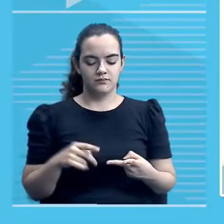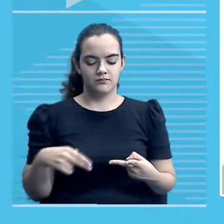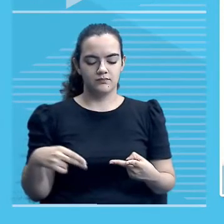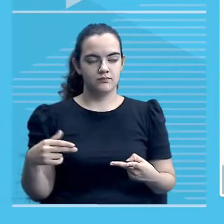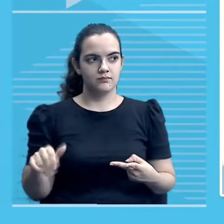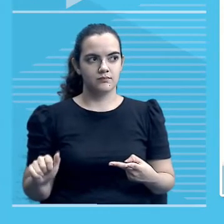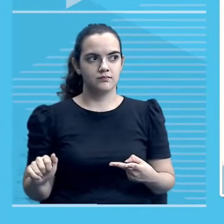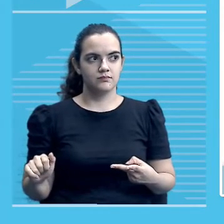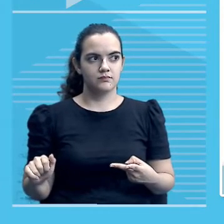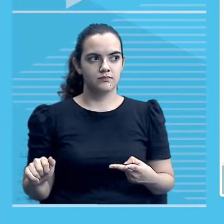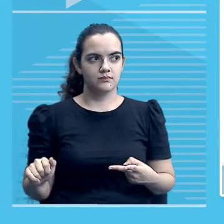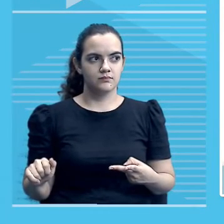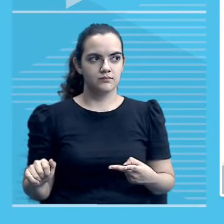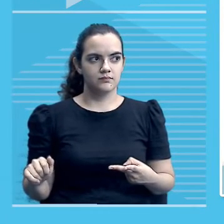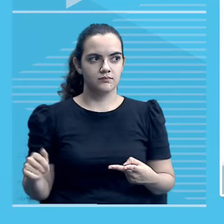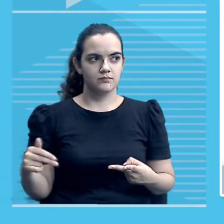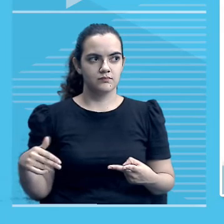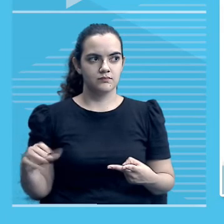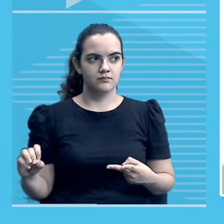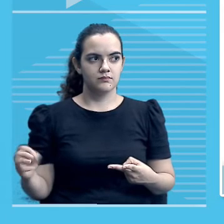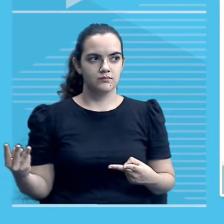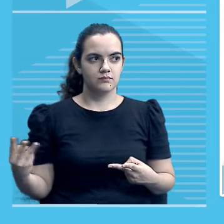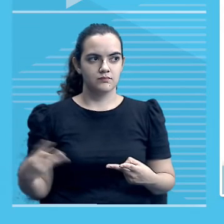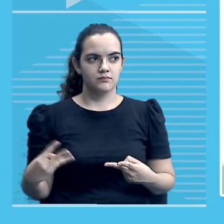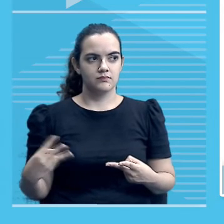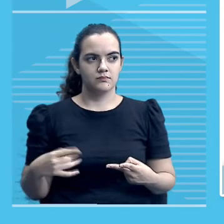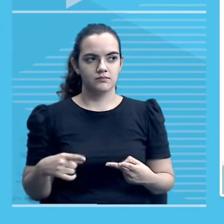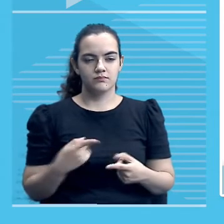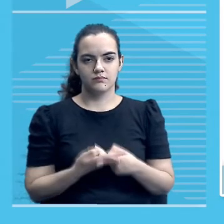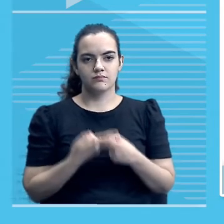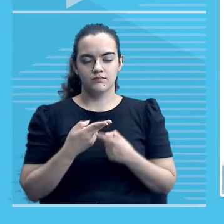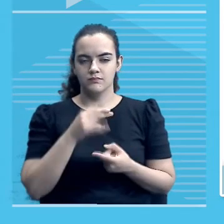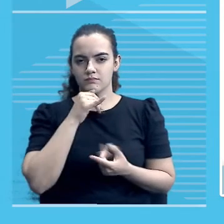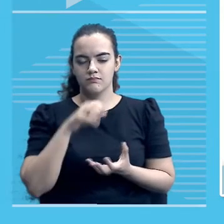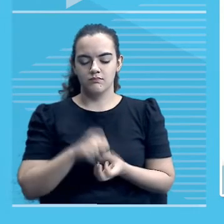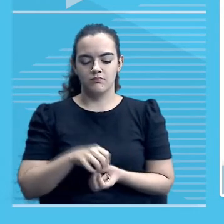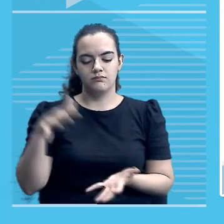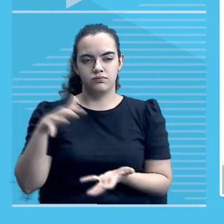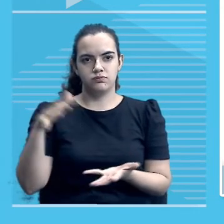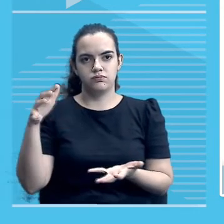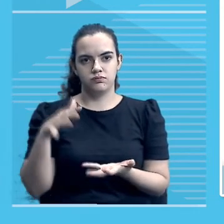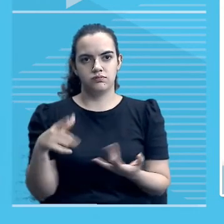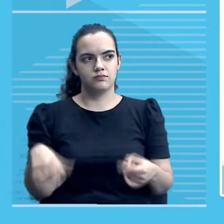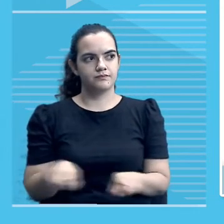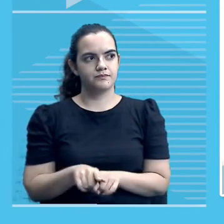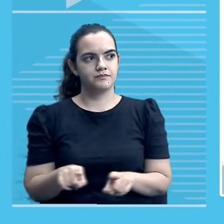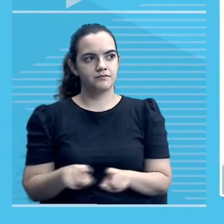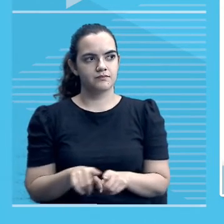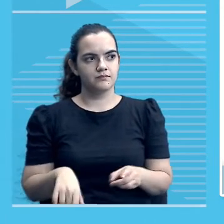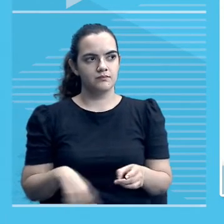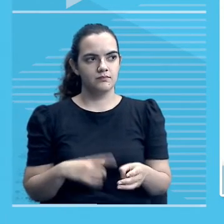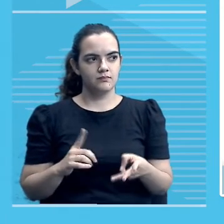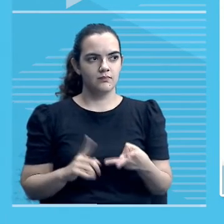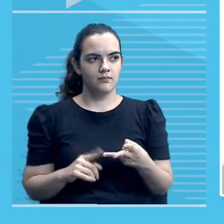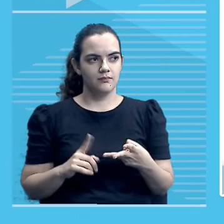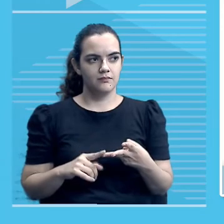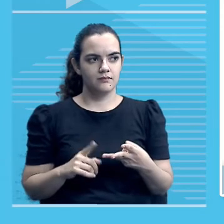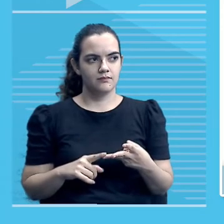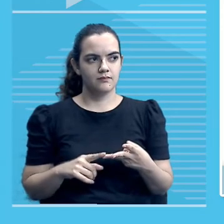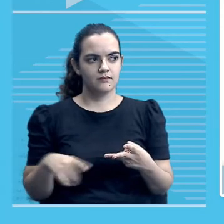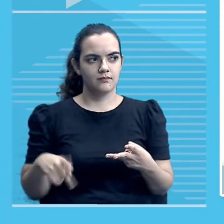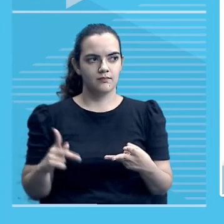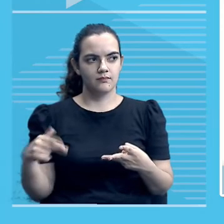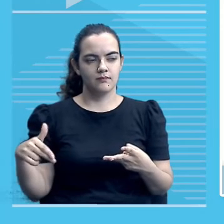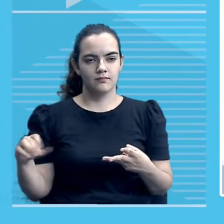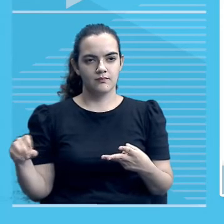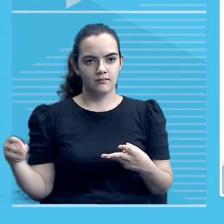ração animal, até em fabricação de explosivos também. Nitrato de potássio em explosivos, né? O